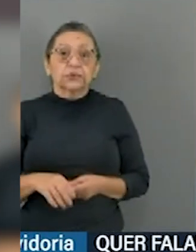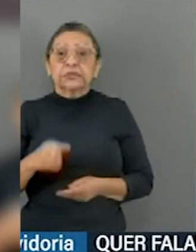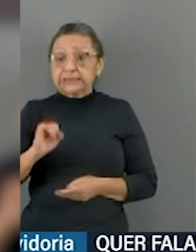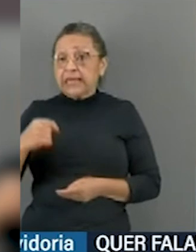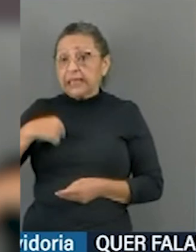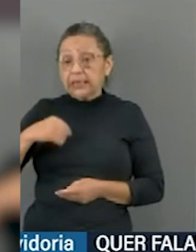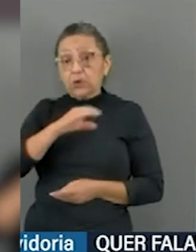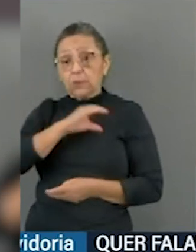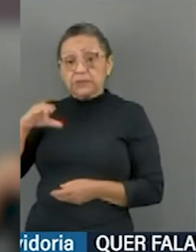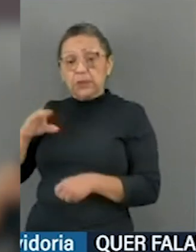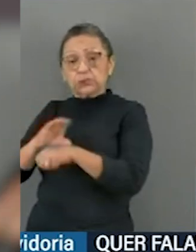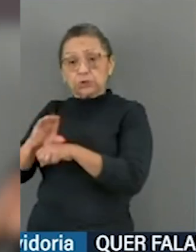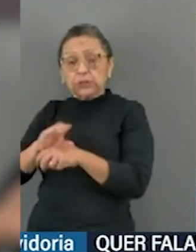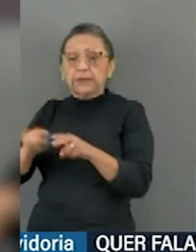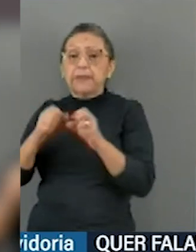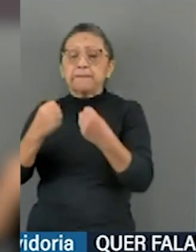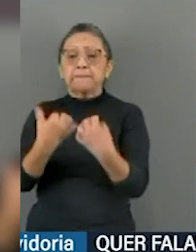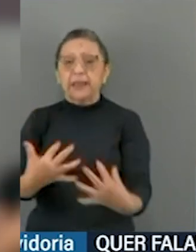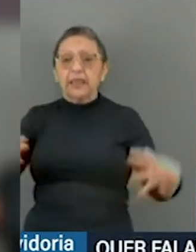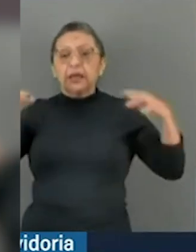na CCJ e também no plenário,